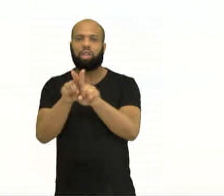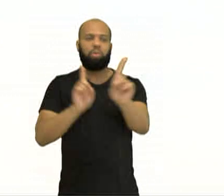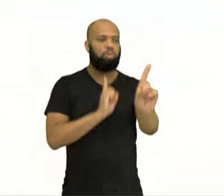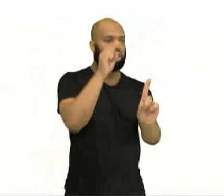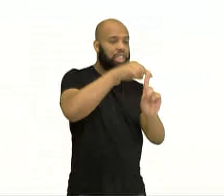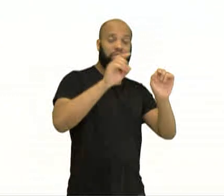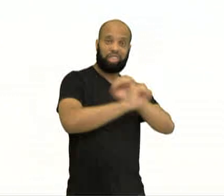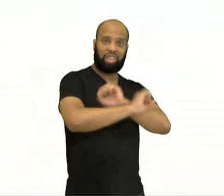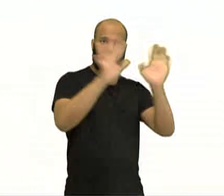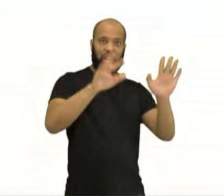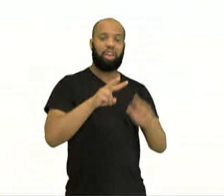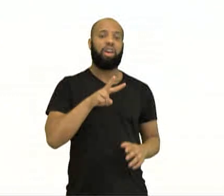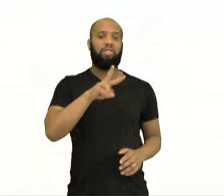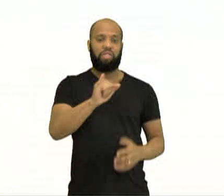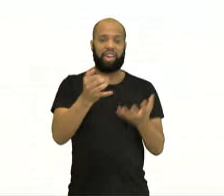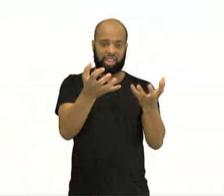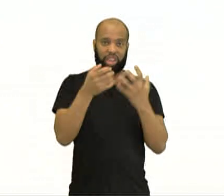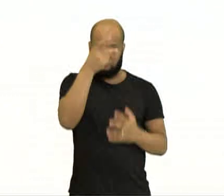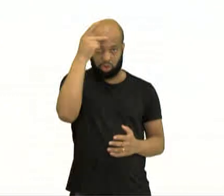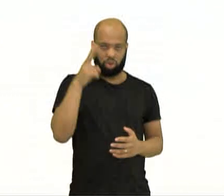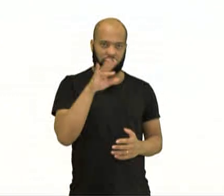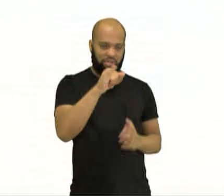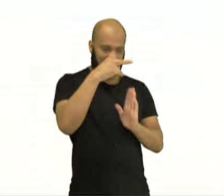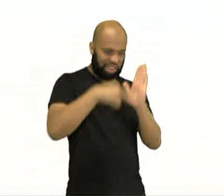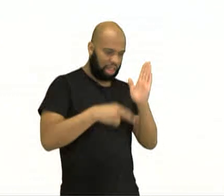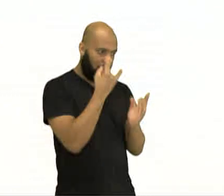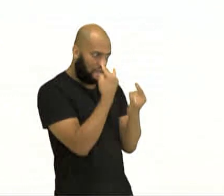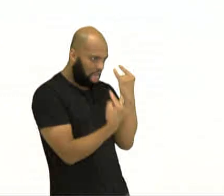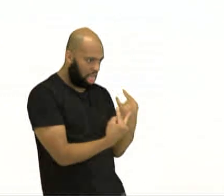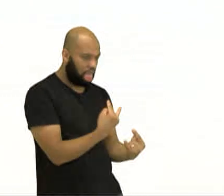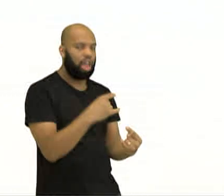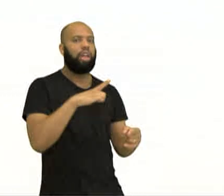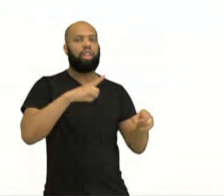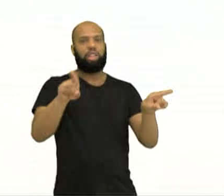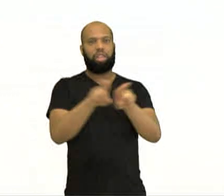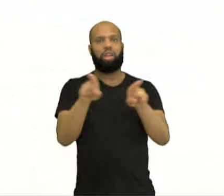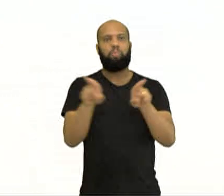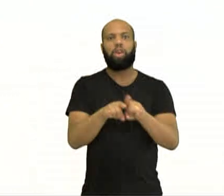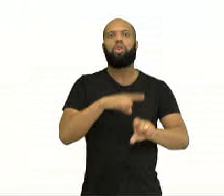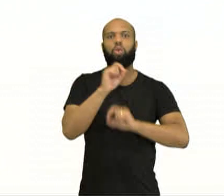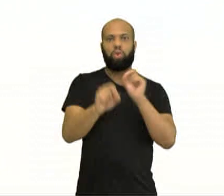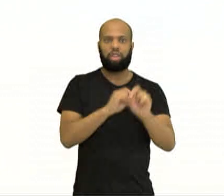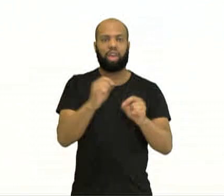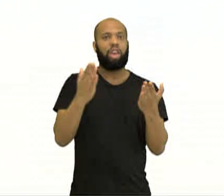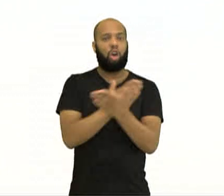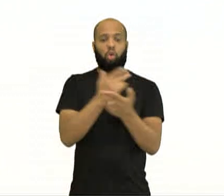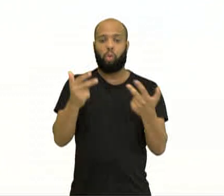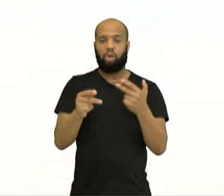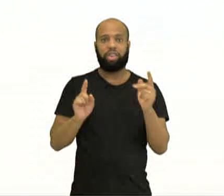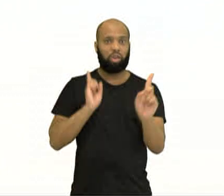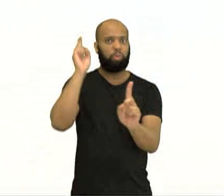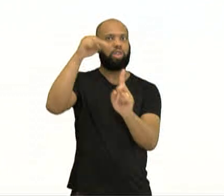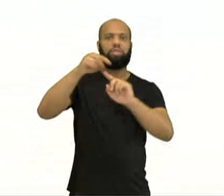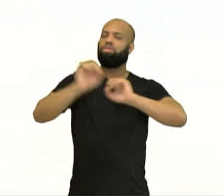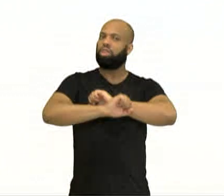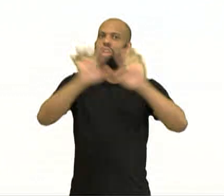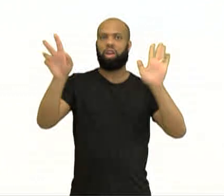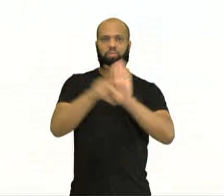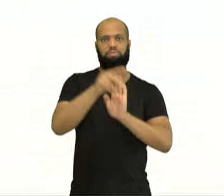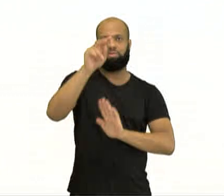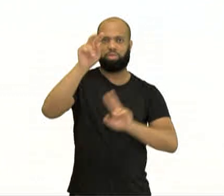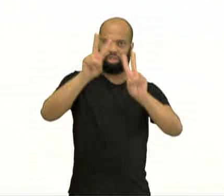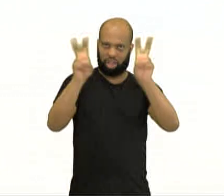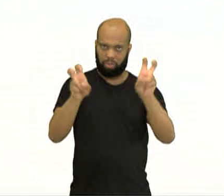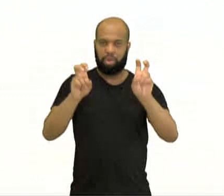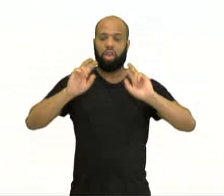no sentido de atrair e manter o interesse e de dar legitimidade ao conteúdo. Observe. Seres humanos são seres coletivos